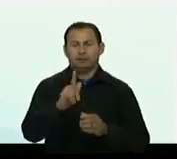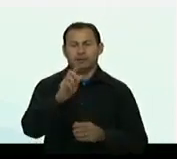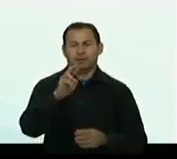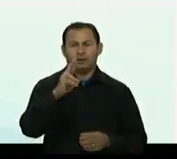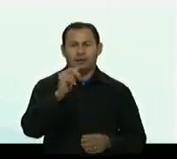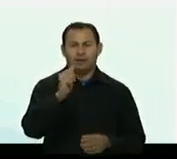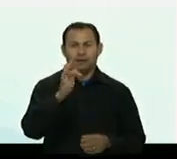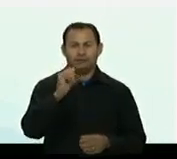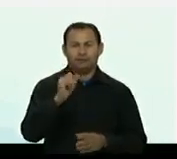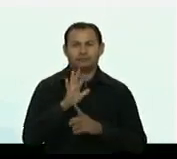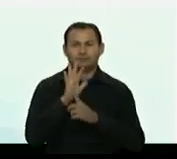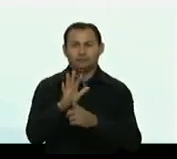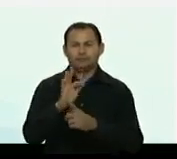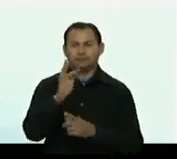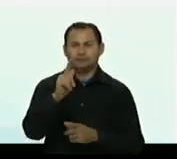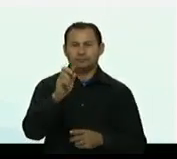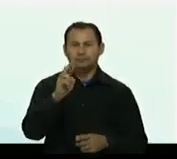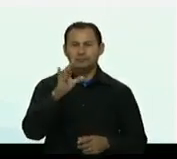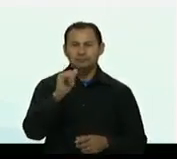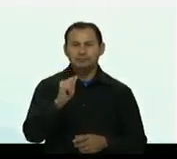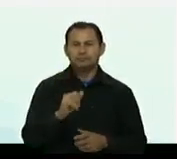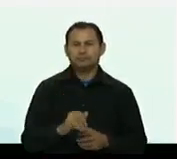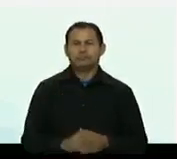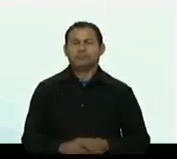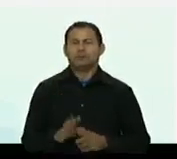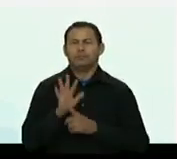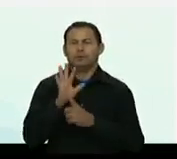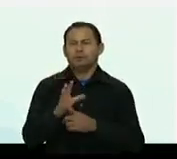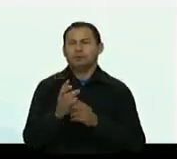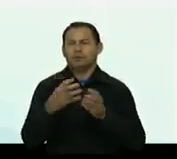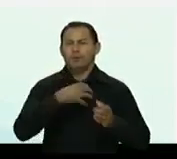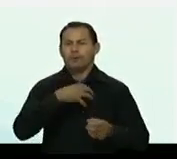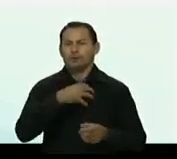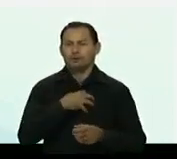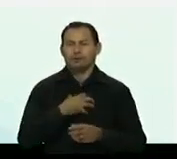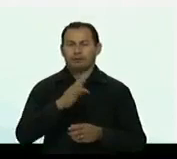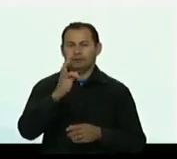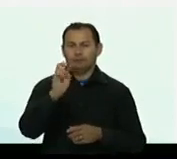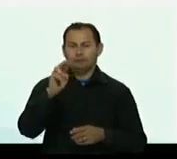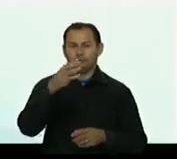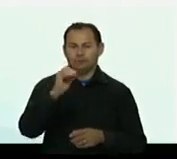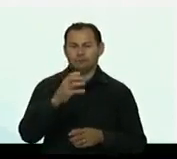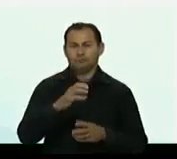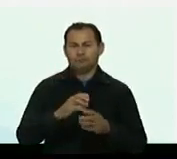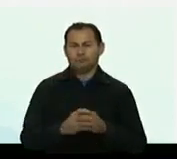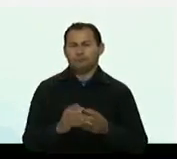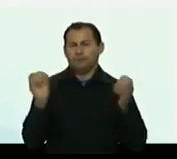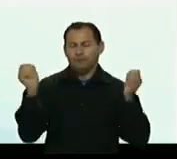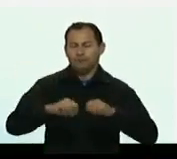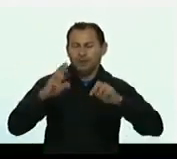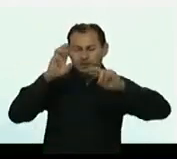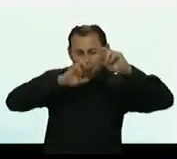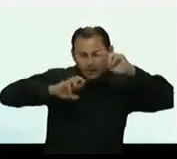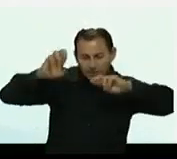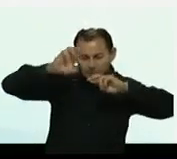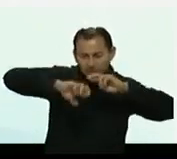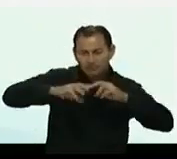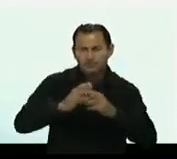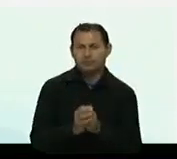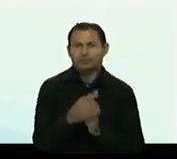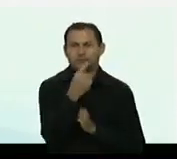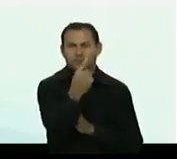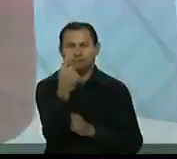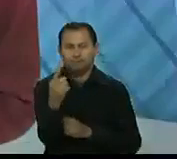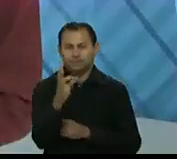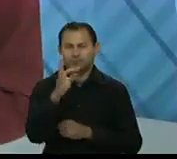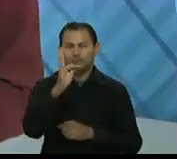gráficas. A representação gráfica vai mostrar o comportamento das funções. Você vai analisar como cada